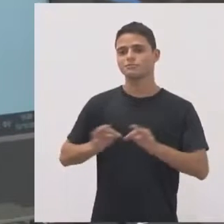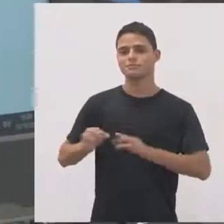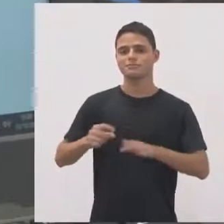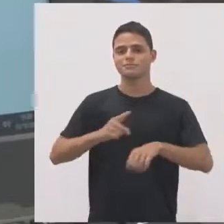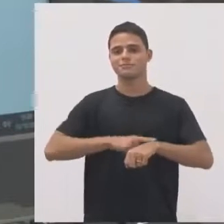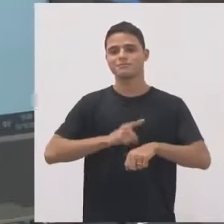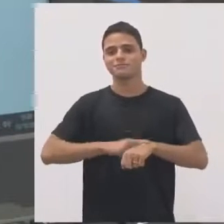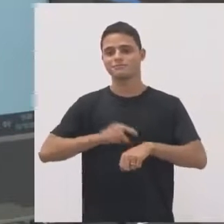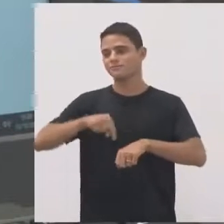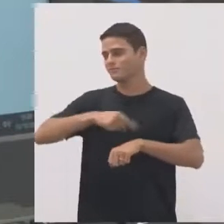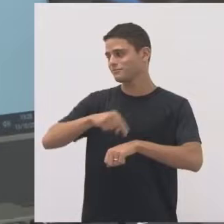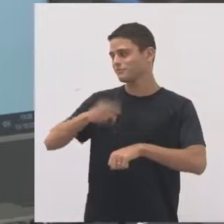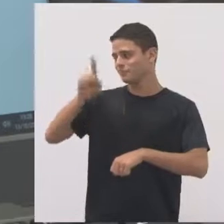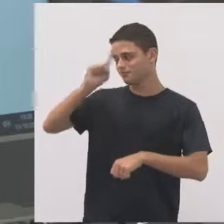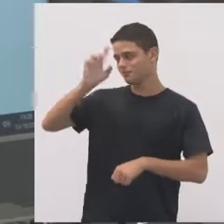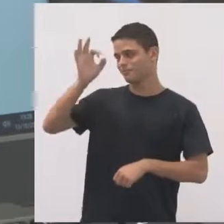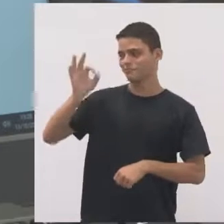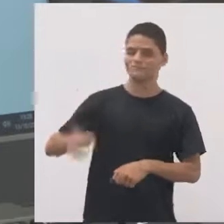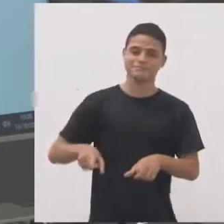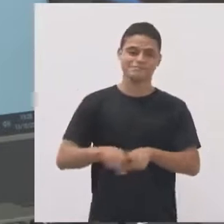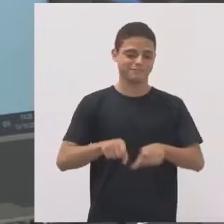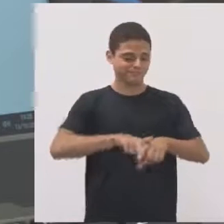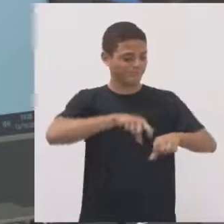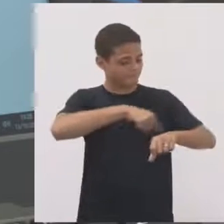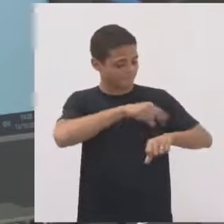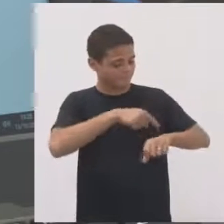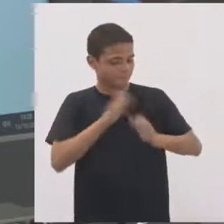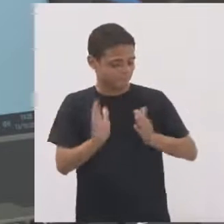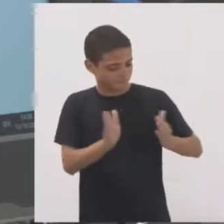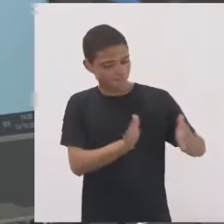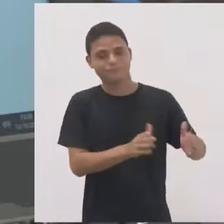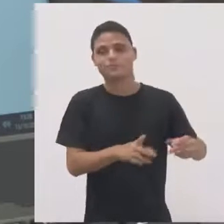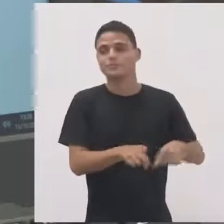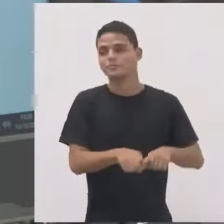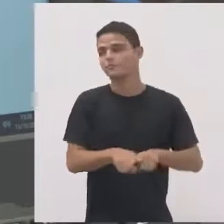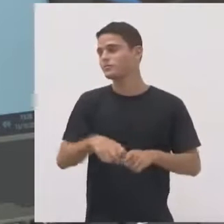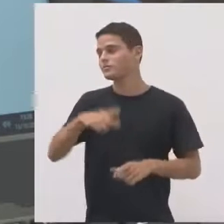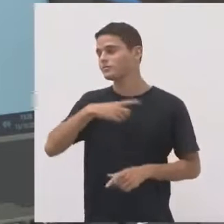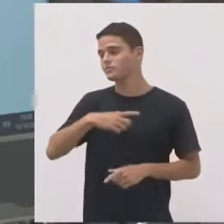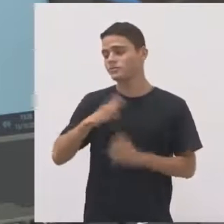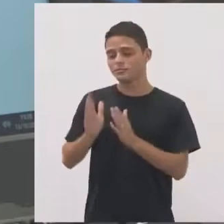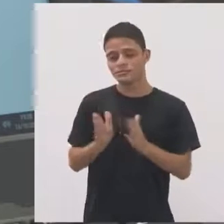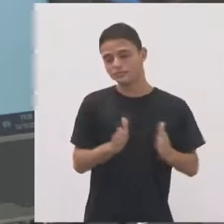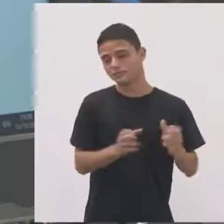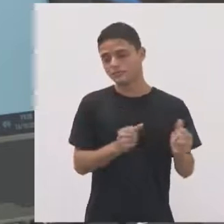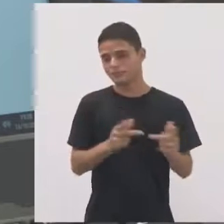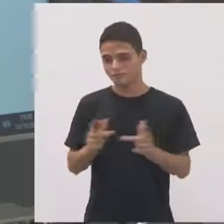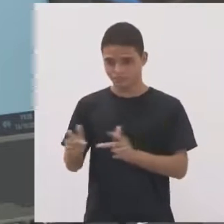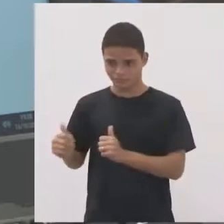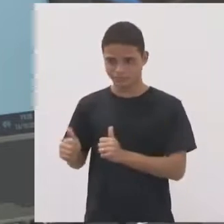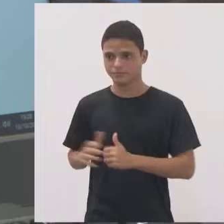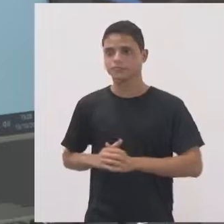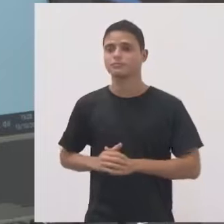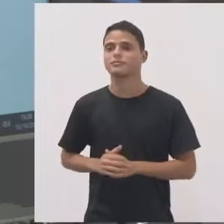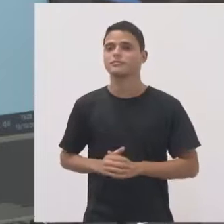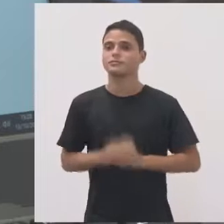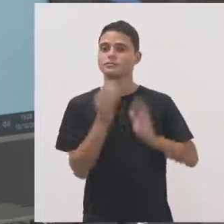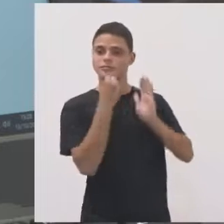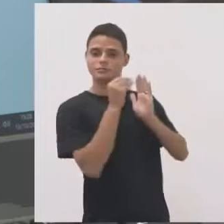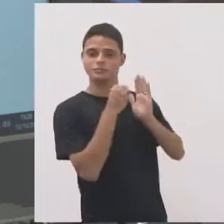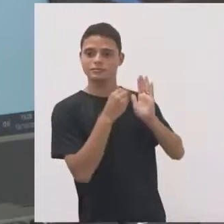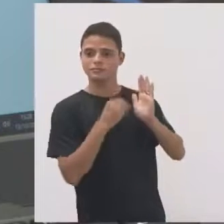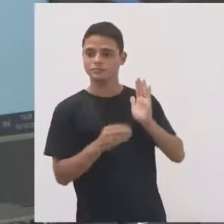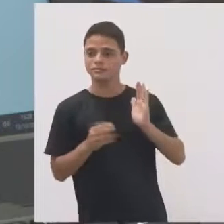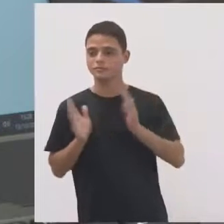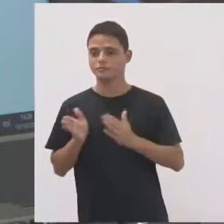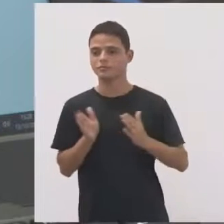Tá. Aí você verifica se o horário está ativado, se está tudo ok. E coloca aqui para